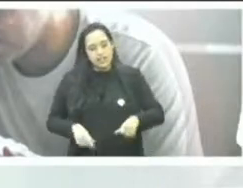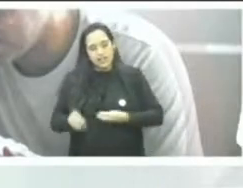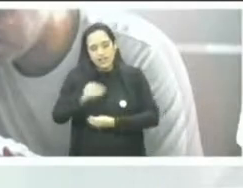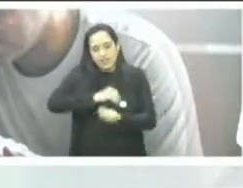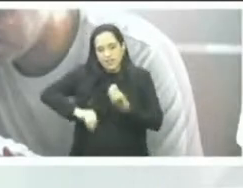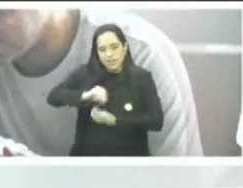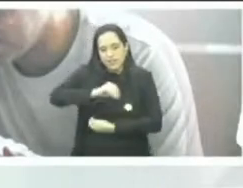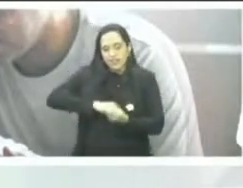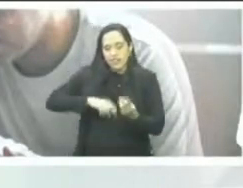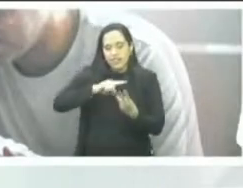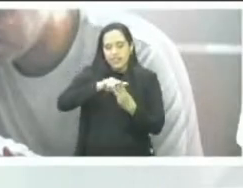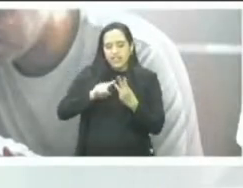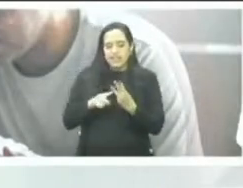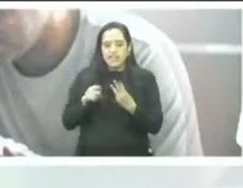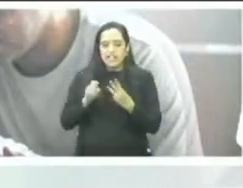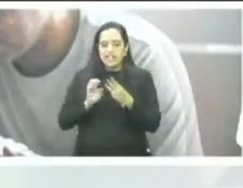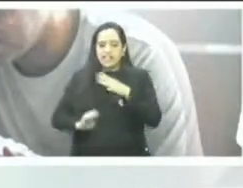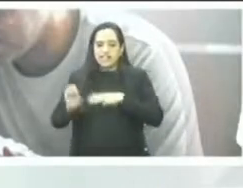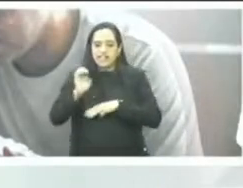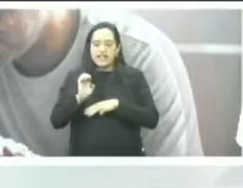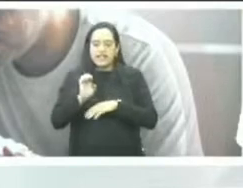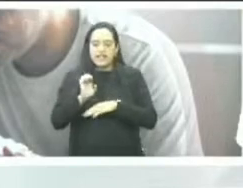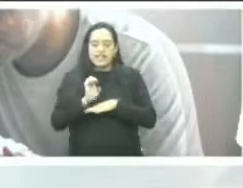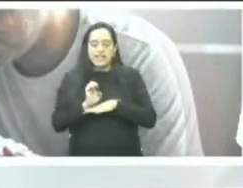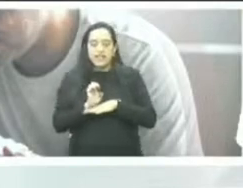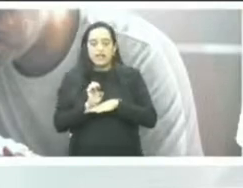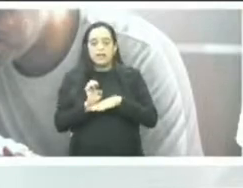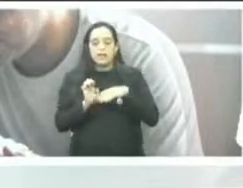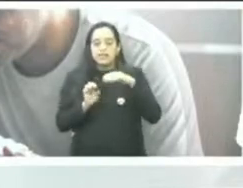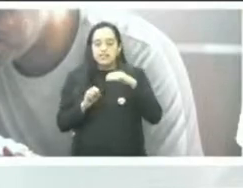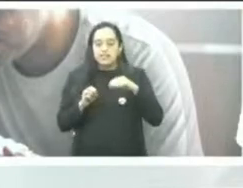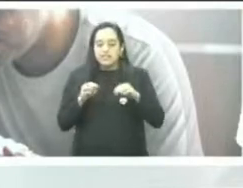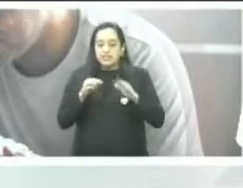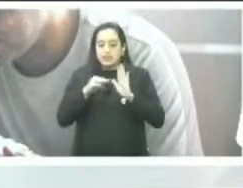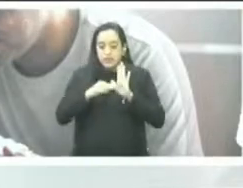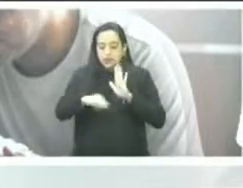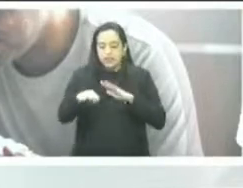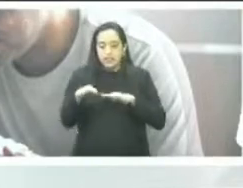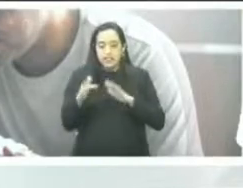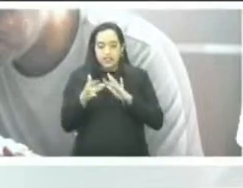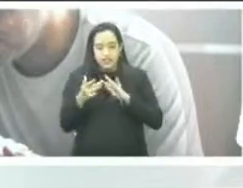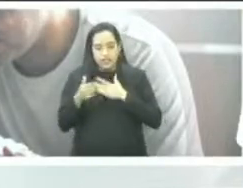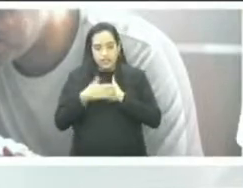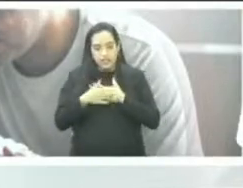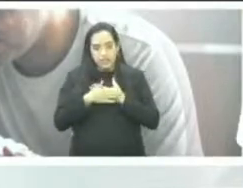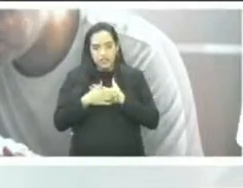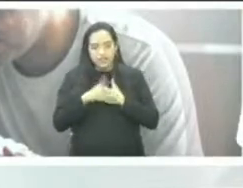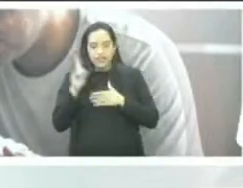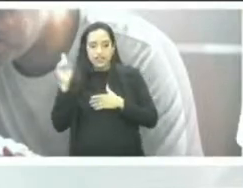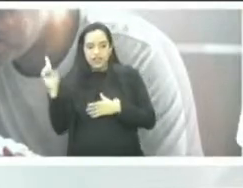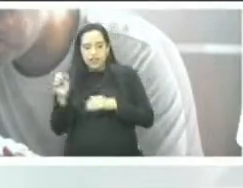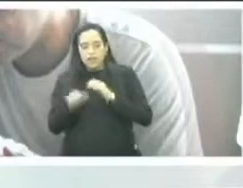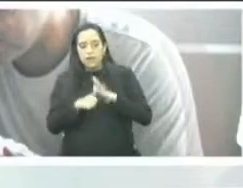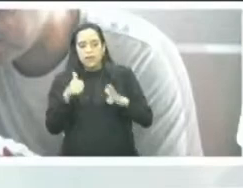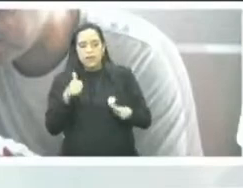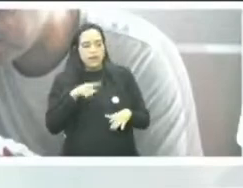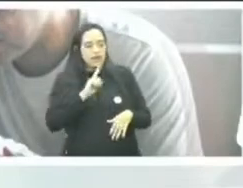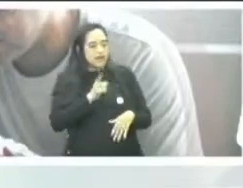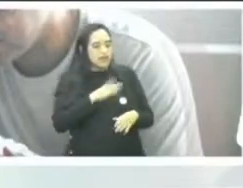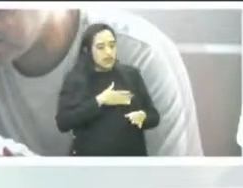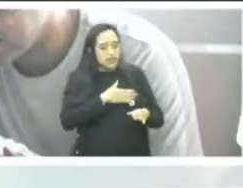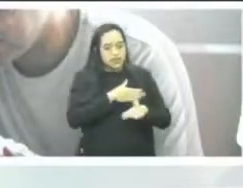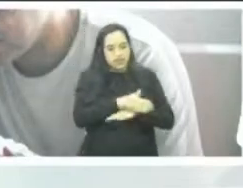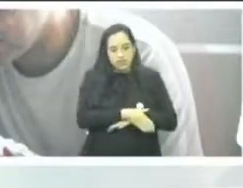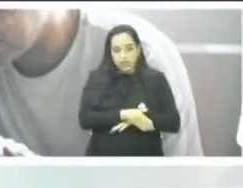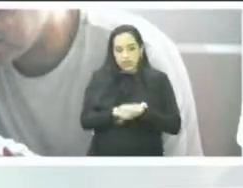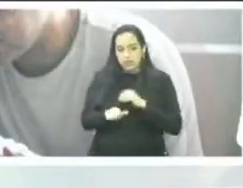3 etapas do método Canguru. Então, como a Raquel colocou, lá na primeira etapa, ela não passou pela primeira